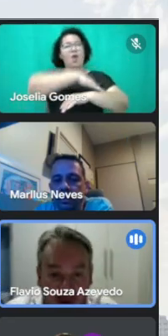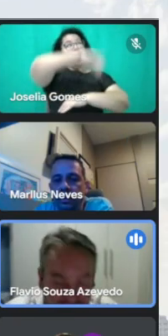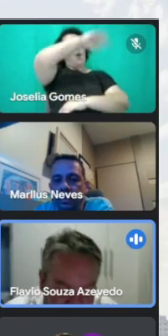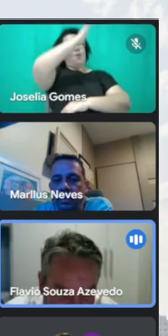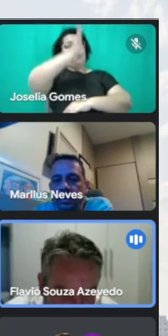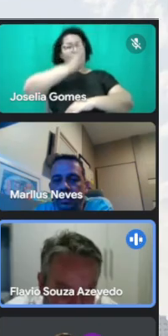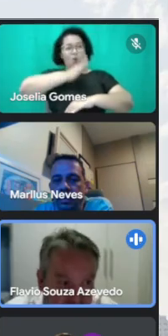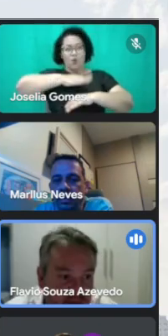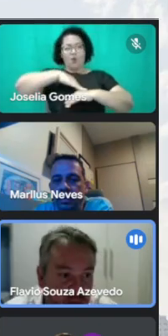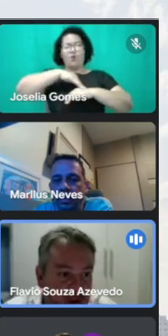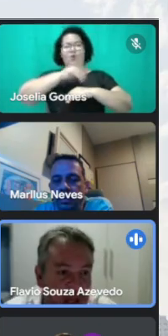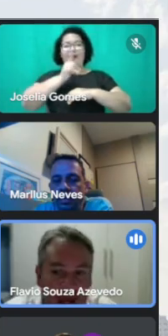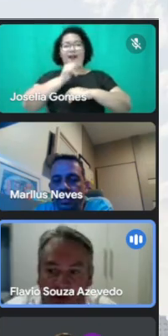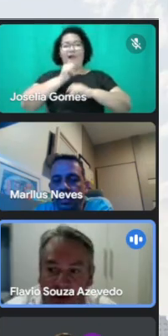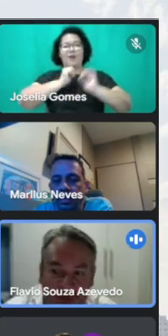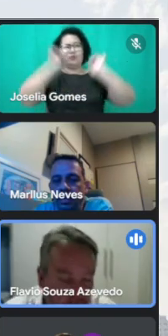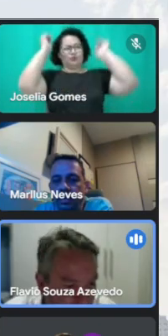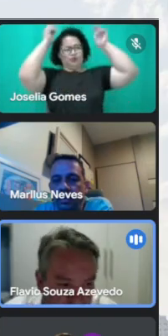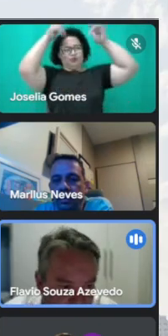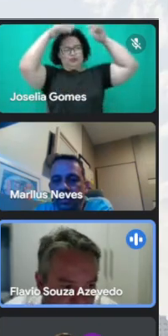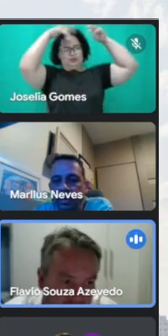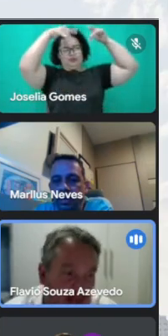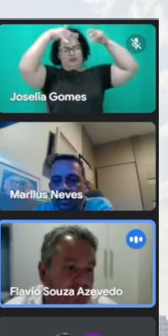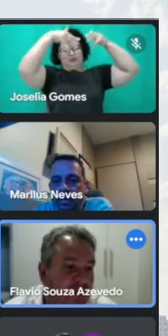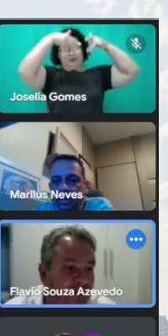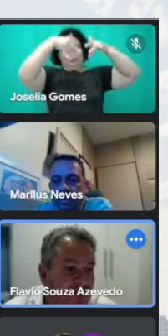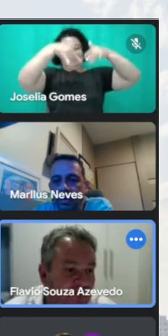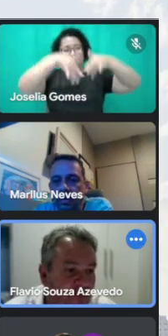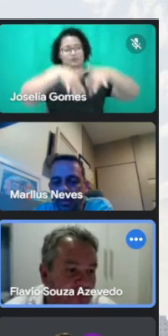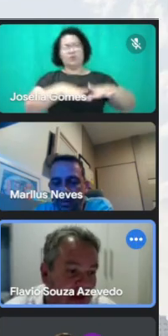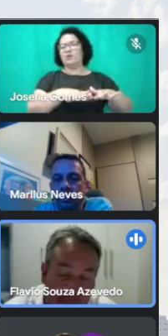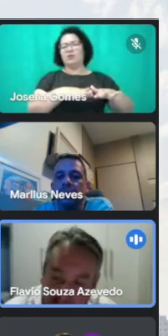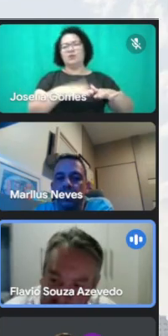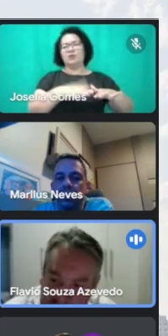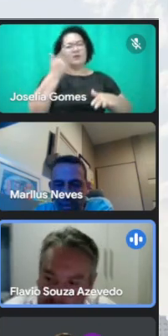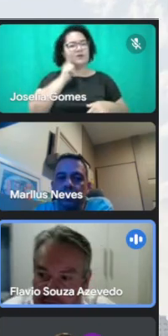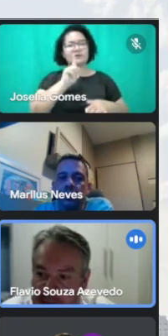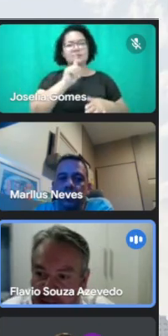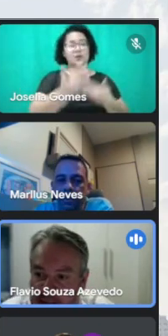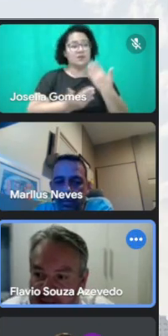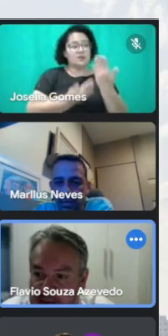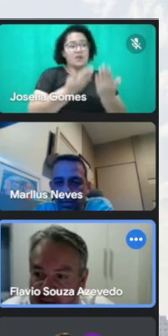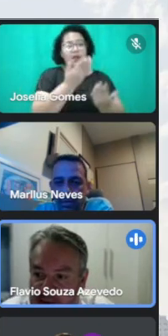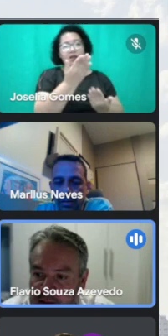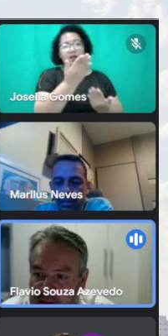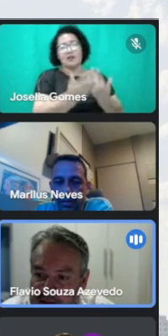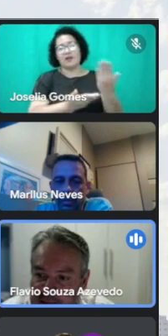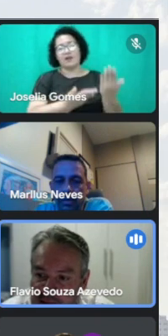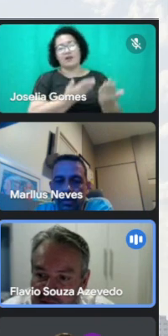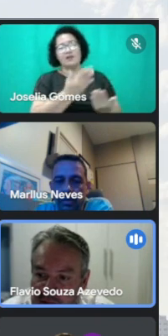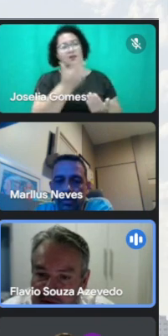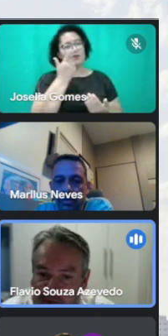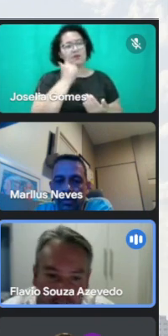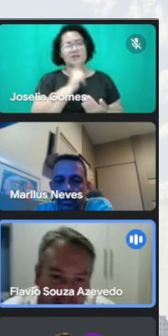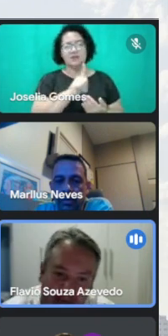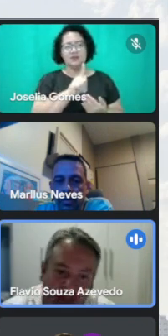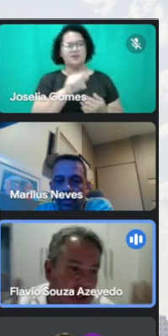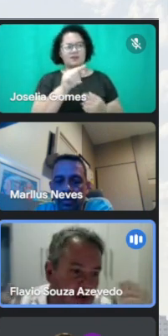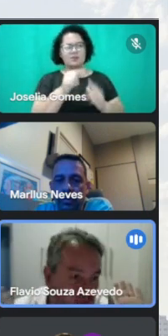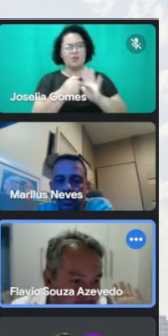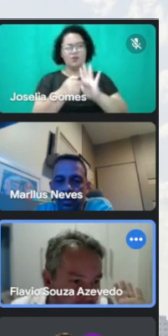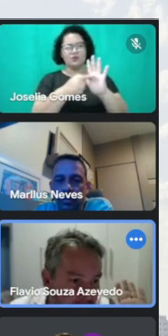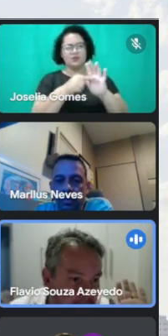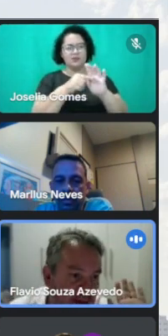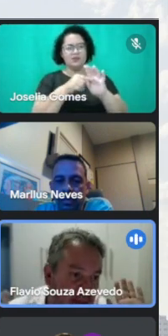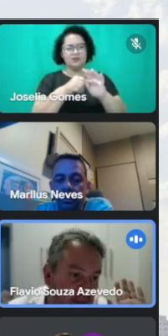A água acelera, vem muita água, então não vai tratar. Vai passar por... onde tem essa seta azul aqui, vai passar